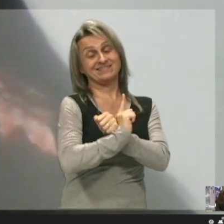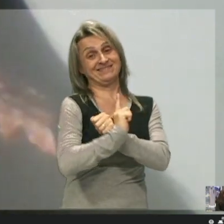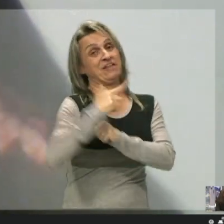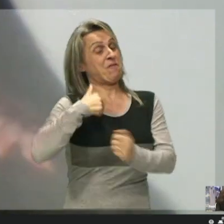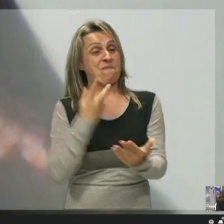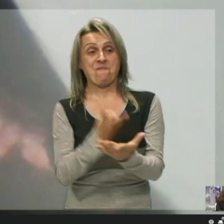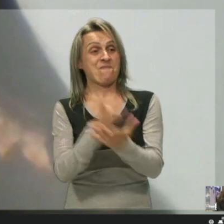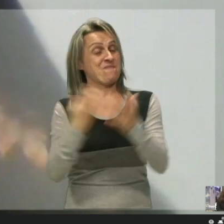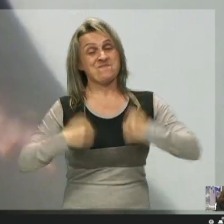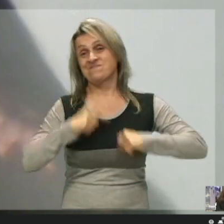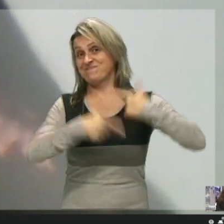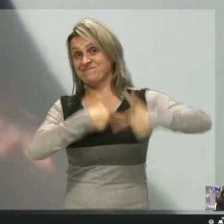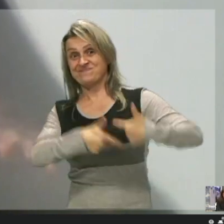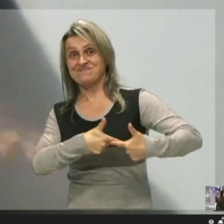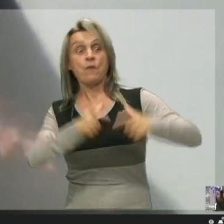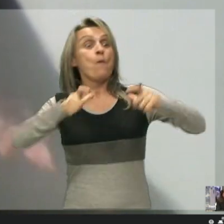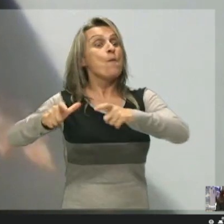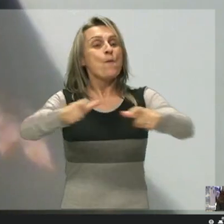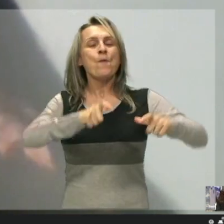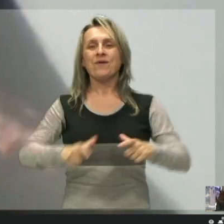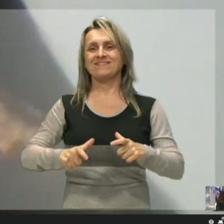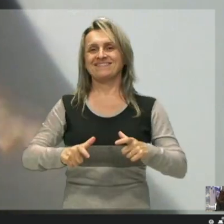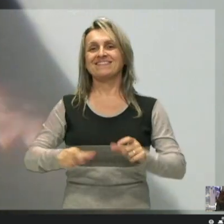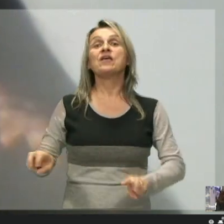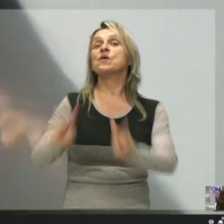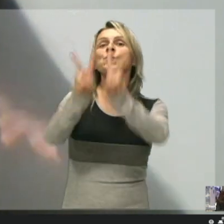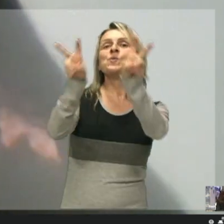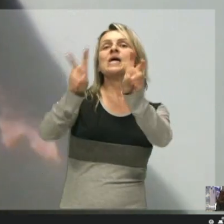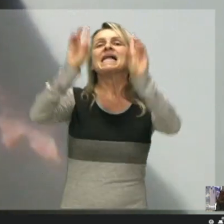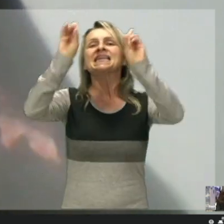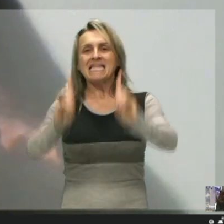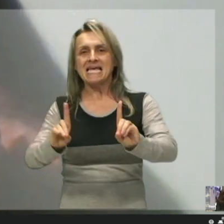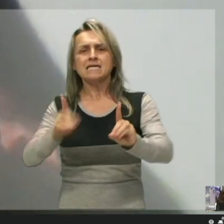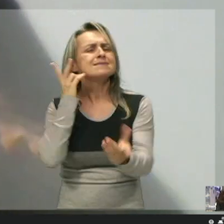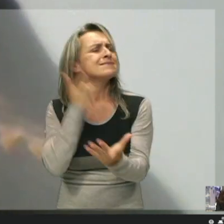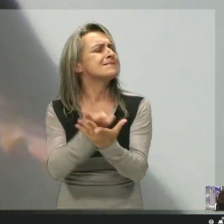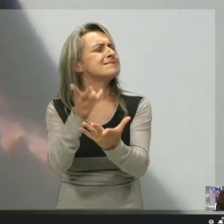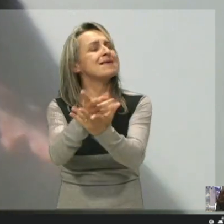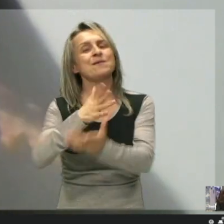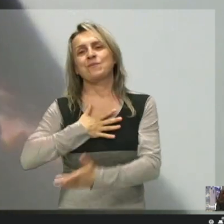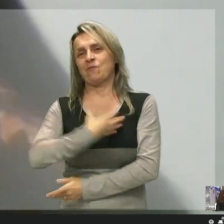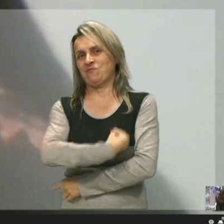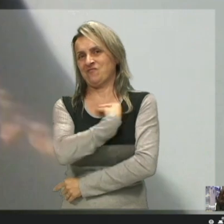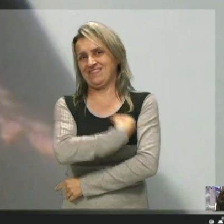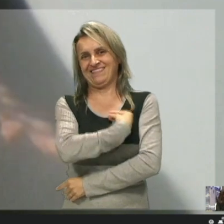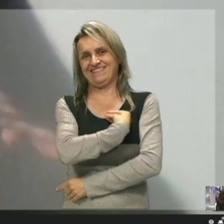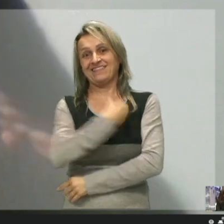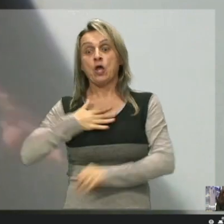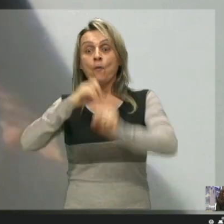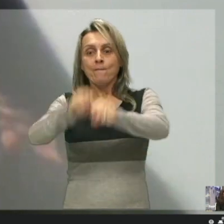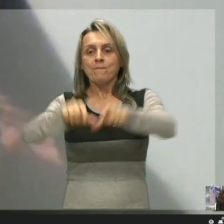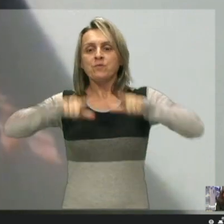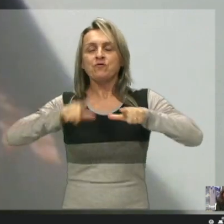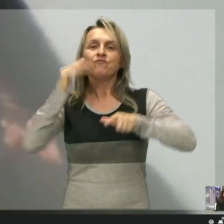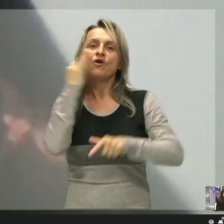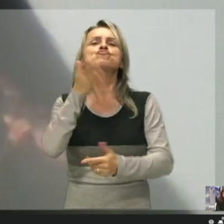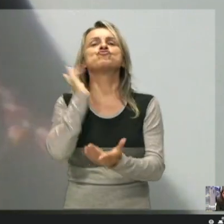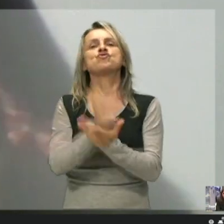tema deficiência, ele sempre teve na minha vida, desde que eu me formei, eu tenho pessoa com deficiência na família. Então, é uma causa minha, de